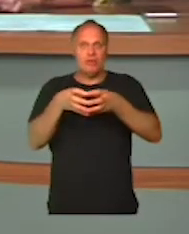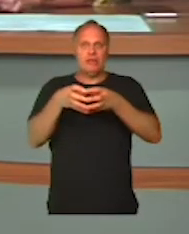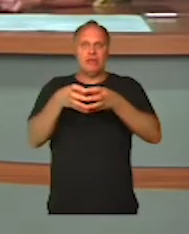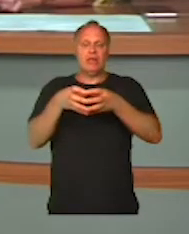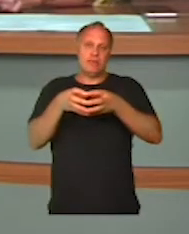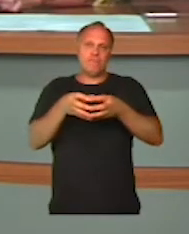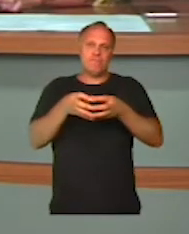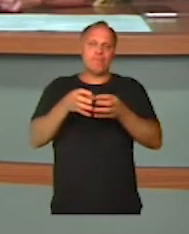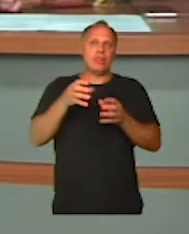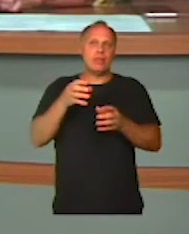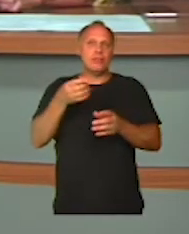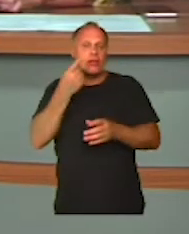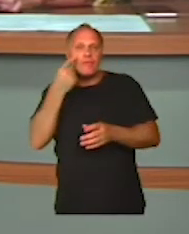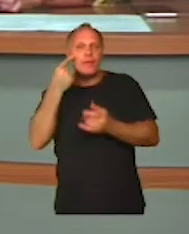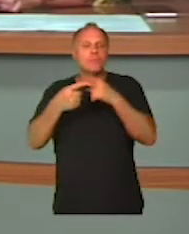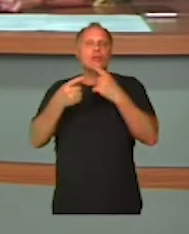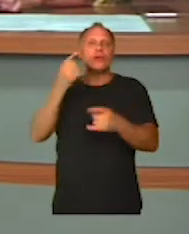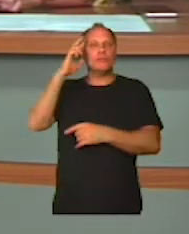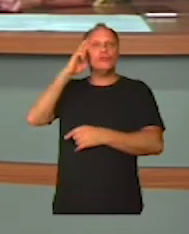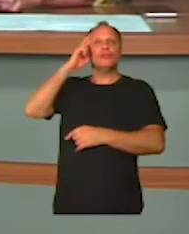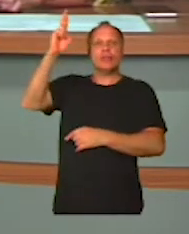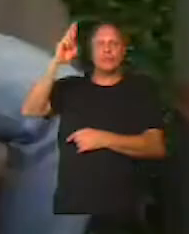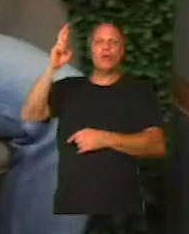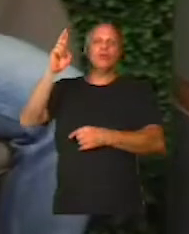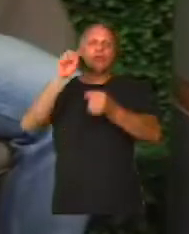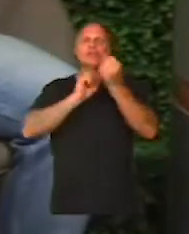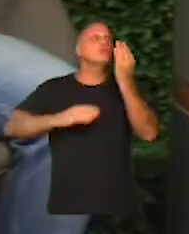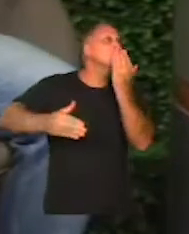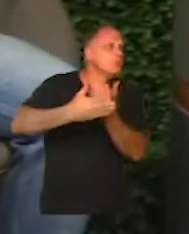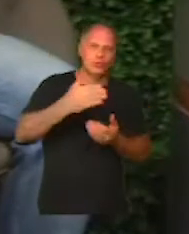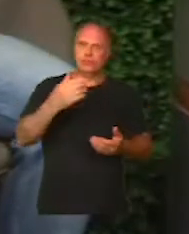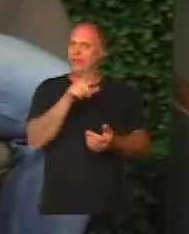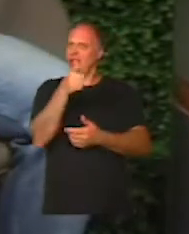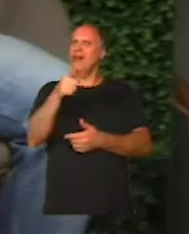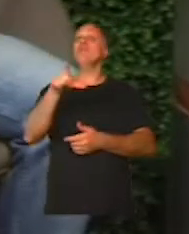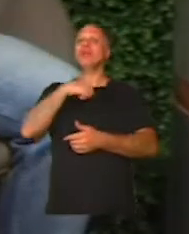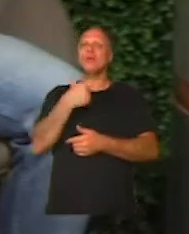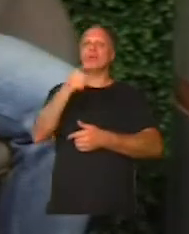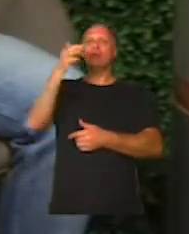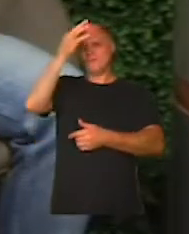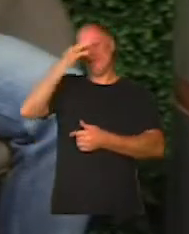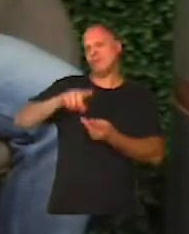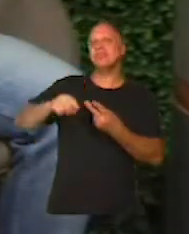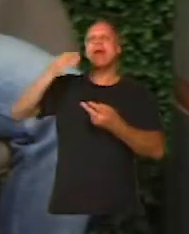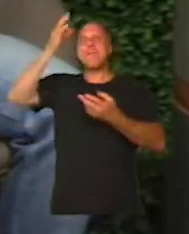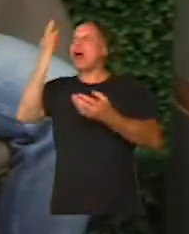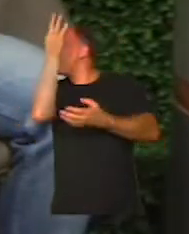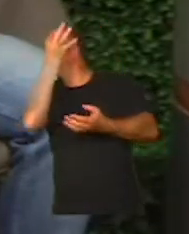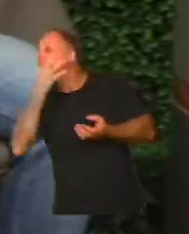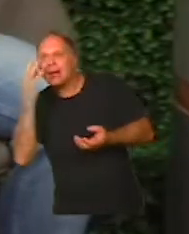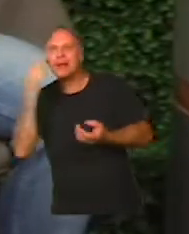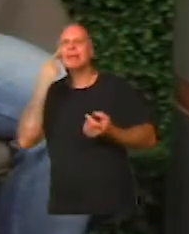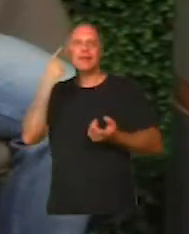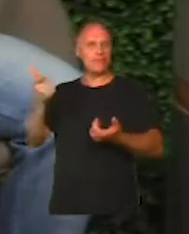né? Porque o diretor é iluminador, ele é sonoplasta, ele faz tudo. Ele é figurinista, ele é maquiador. Agora você vai